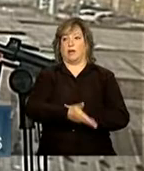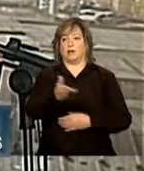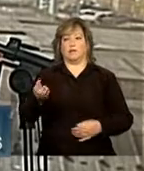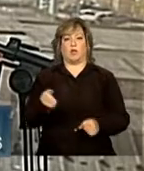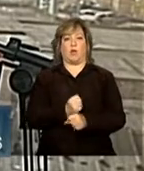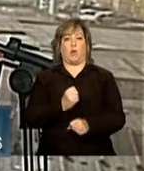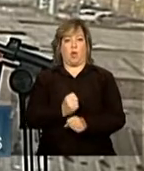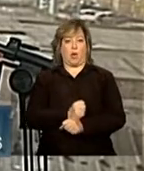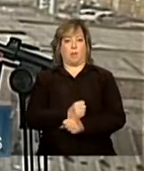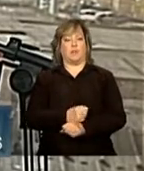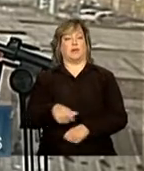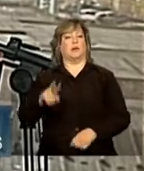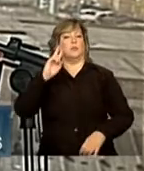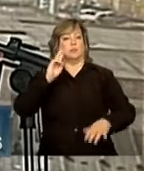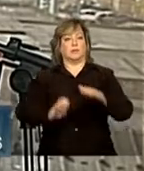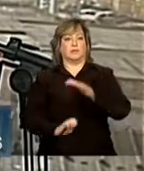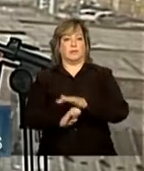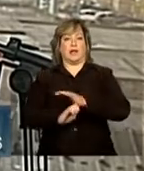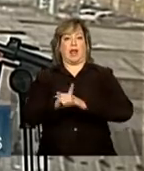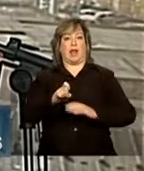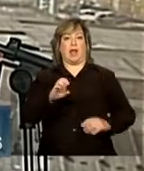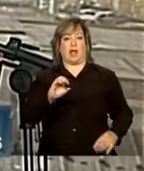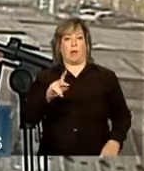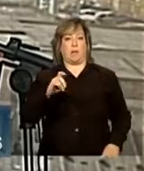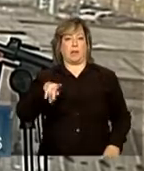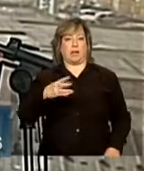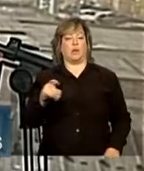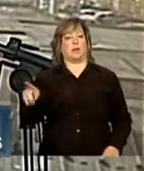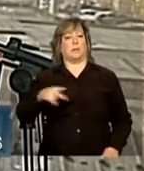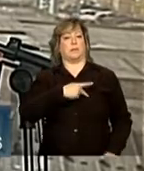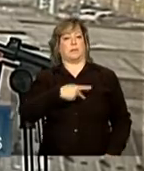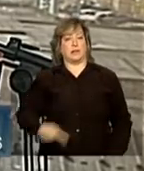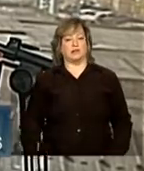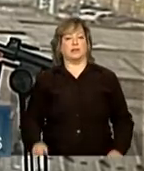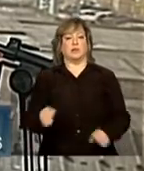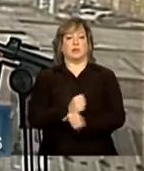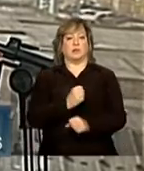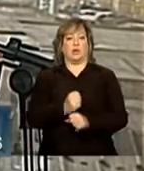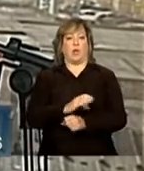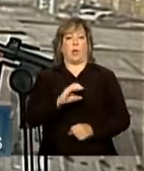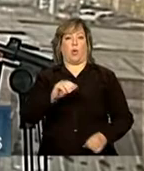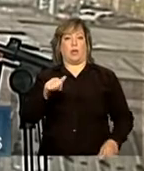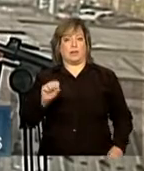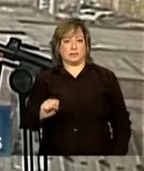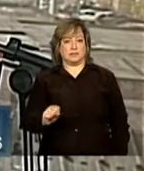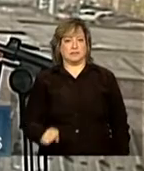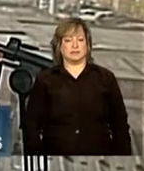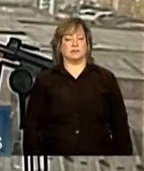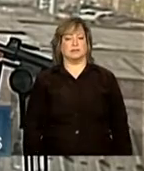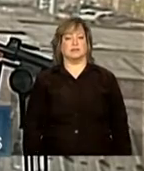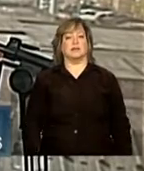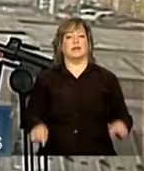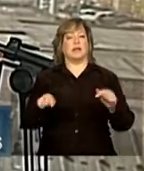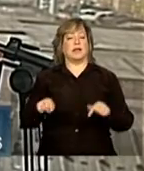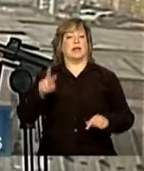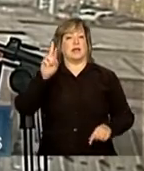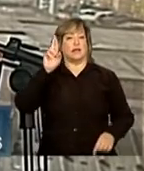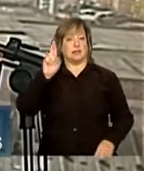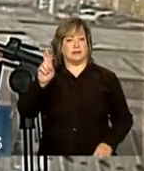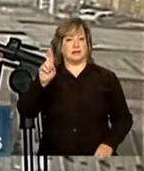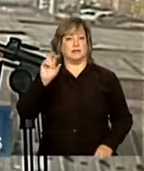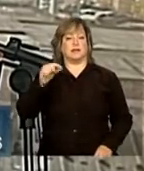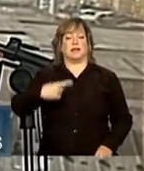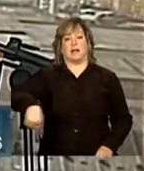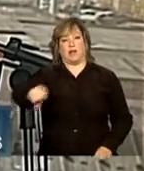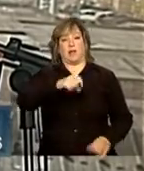o empresário Léo Pinheiro, presidente da construtora OAS, que é responsável